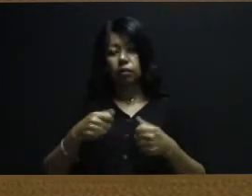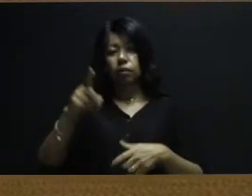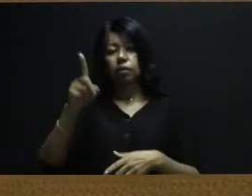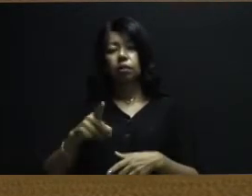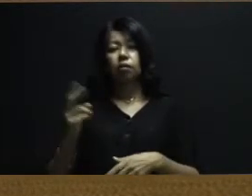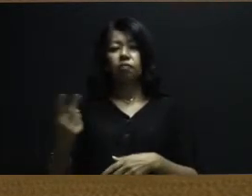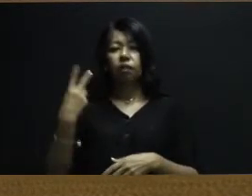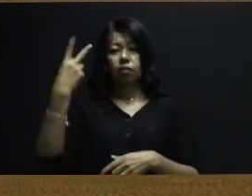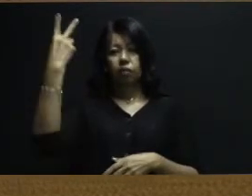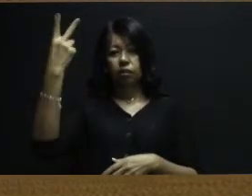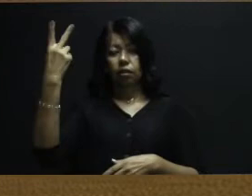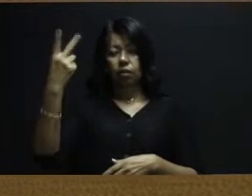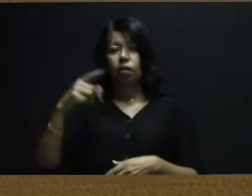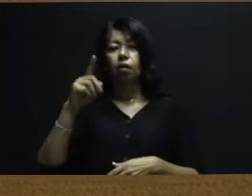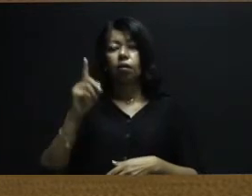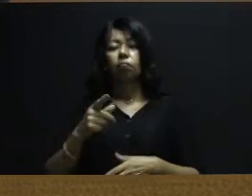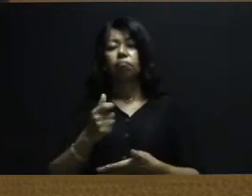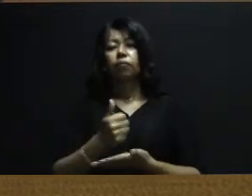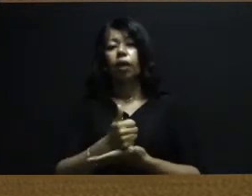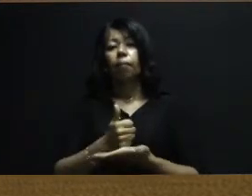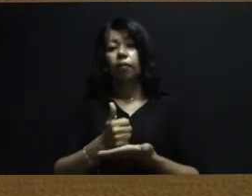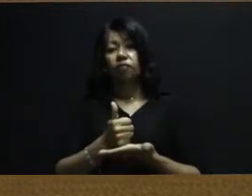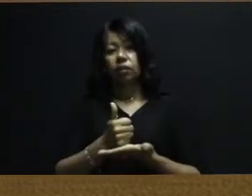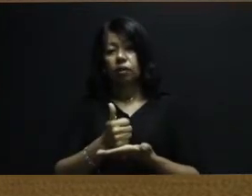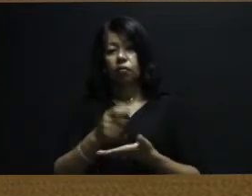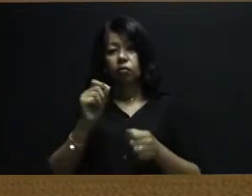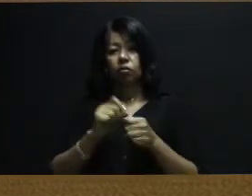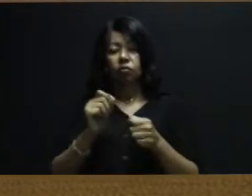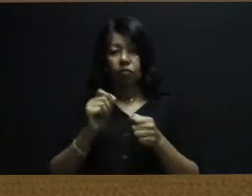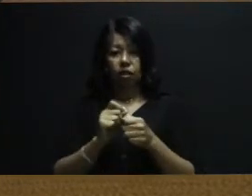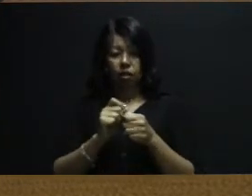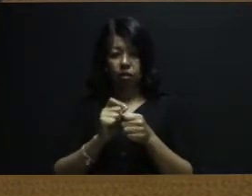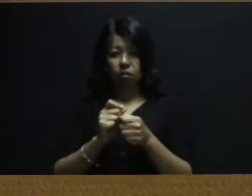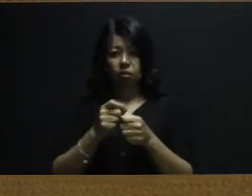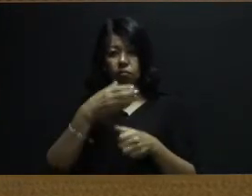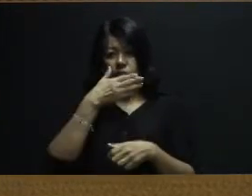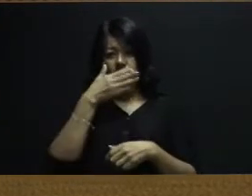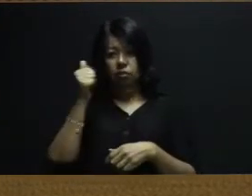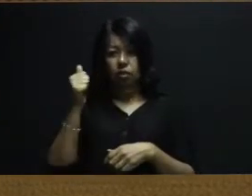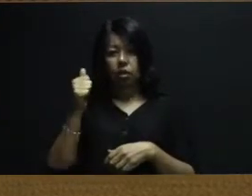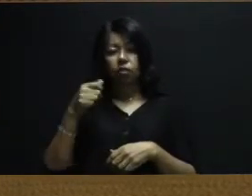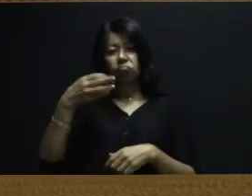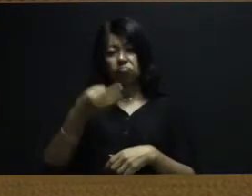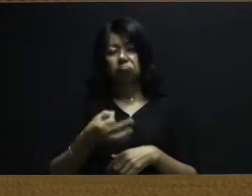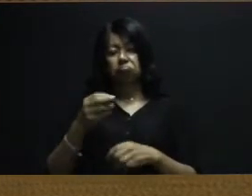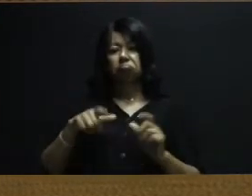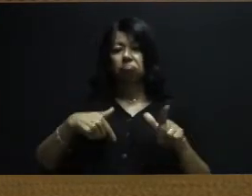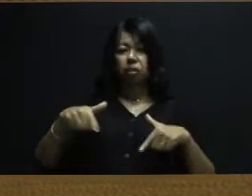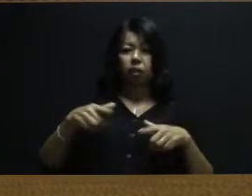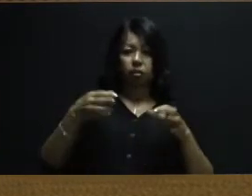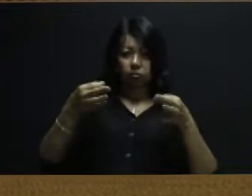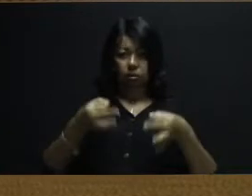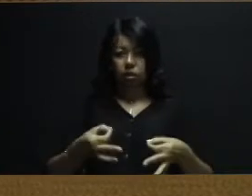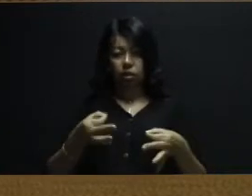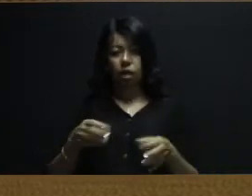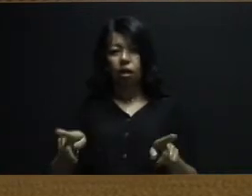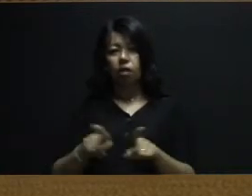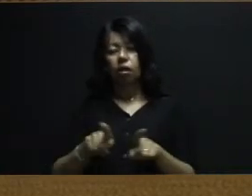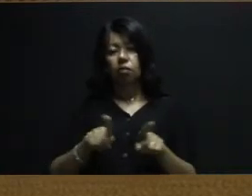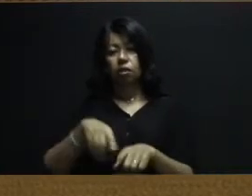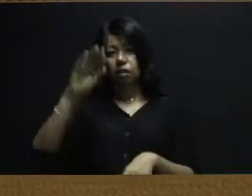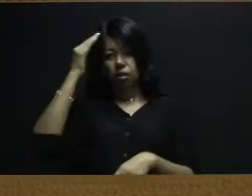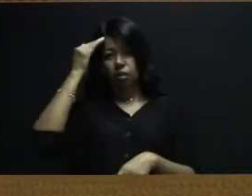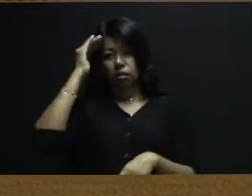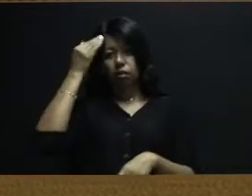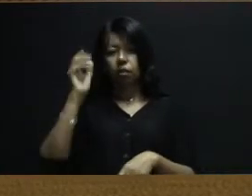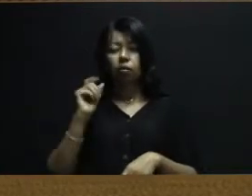valorizadas. É a profissão que nos faz executar adequadamente o nosso trabalho. Assim que tomamos consciência